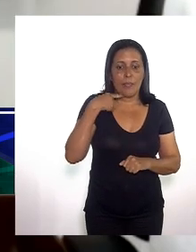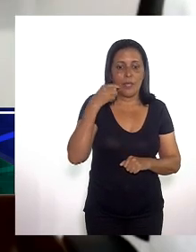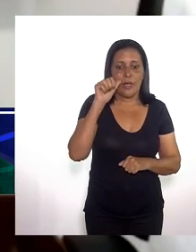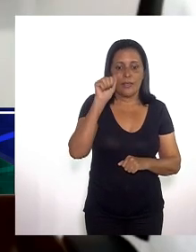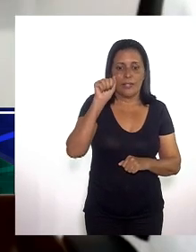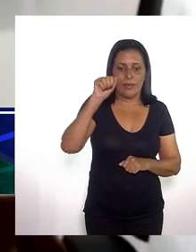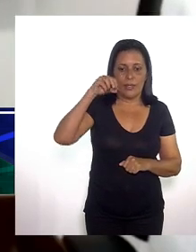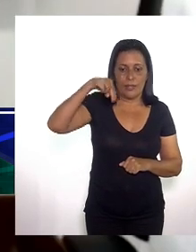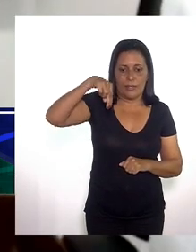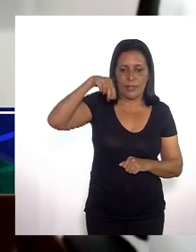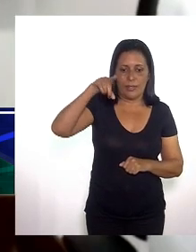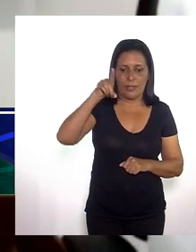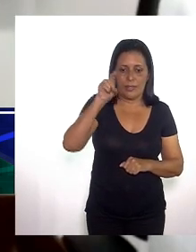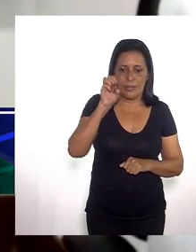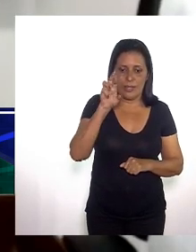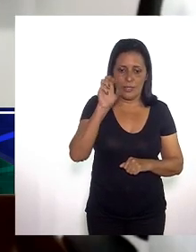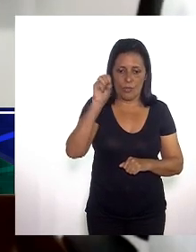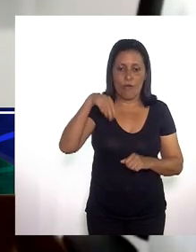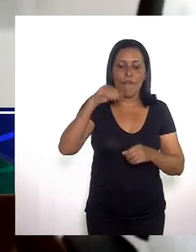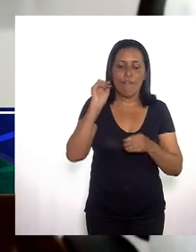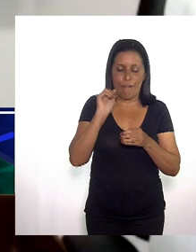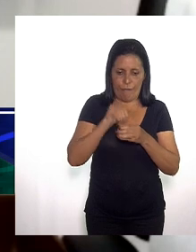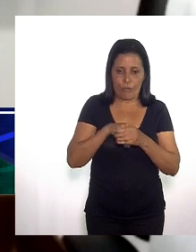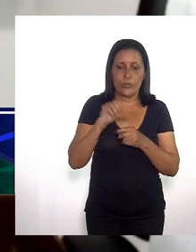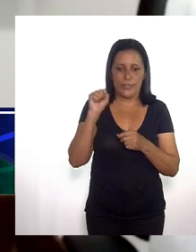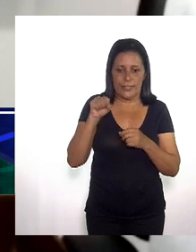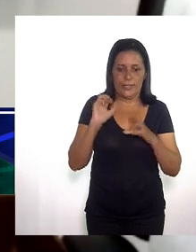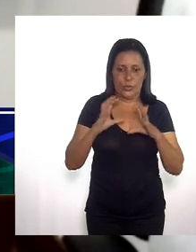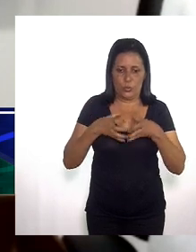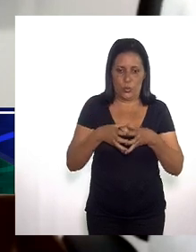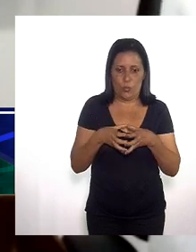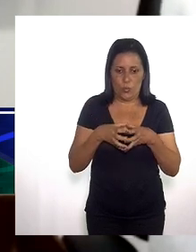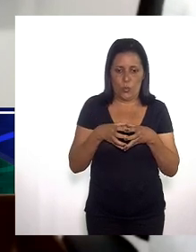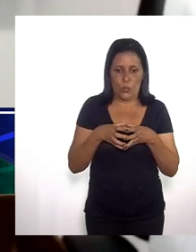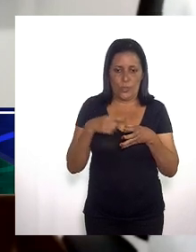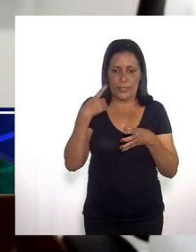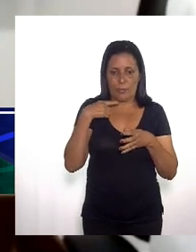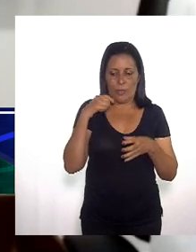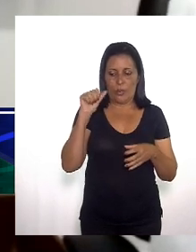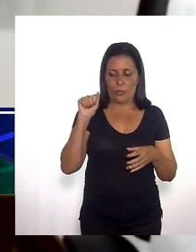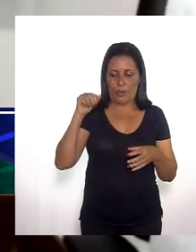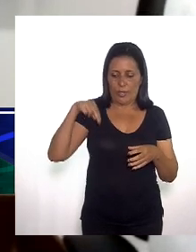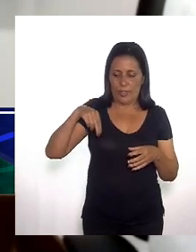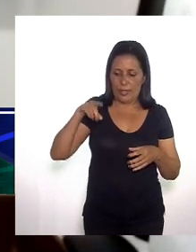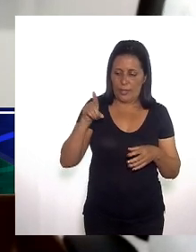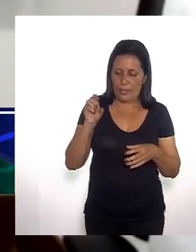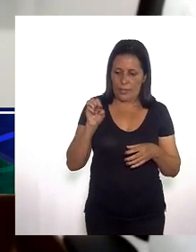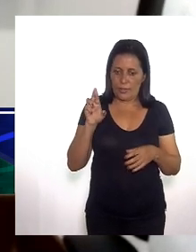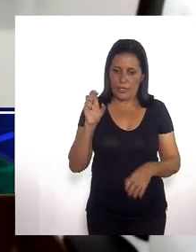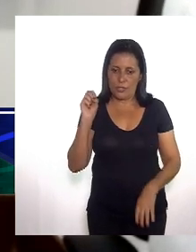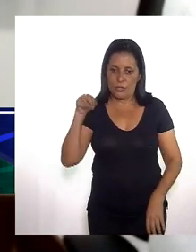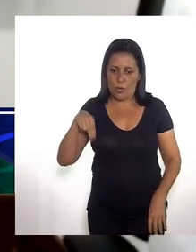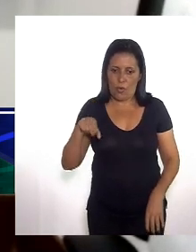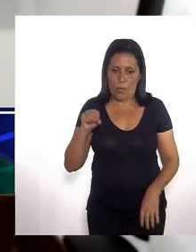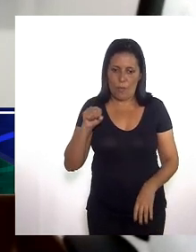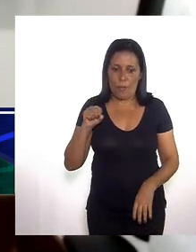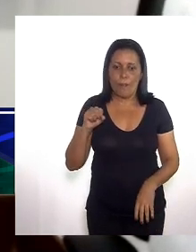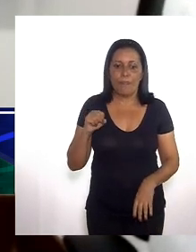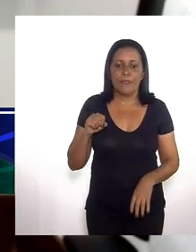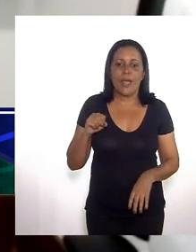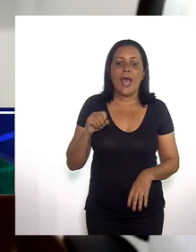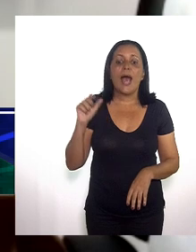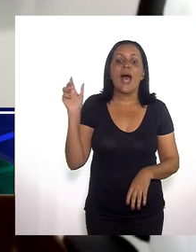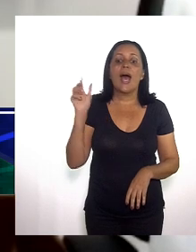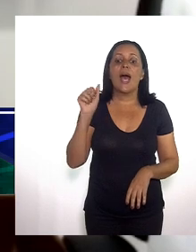Alexandre. Votou sim no grupo. Deputado Anderson Moraes. Votou sim no grupo. Deputado